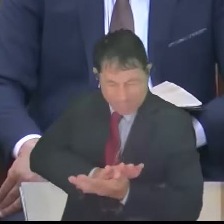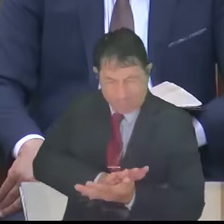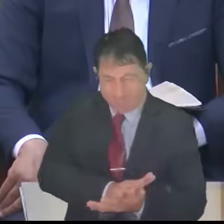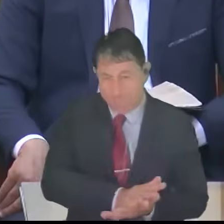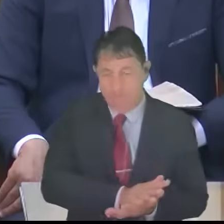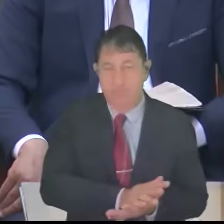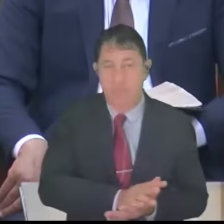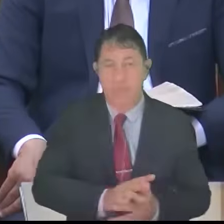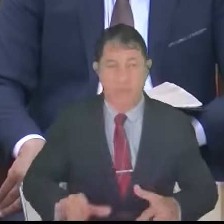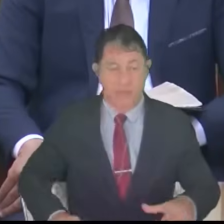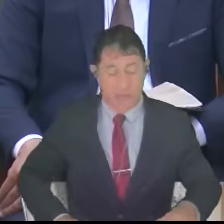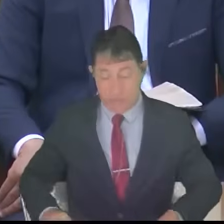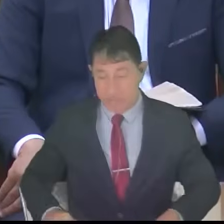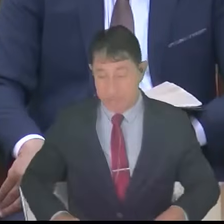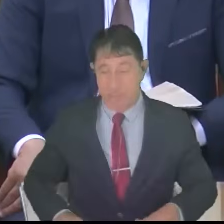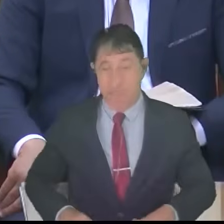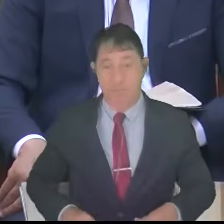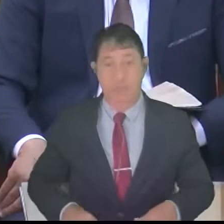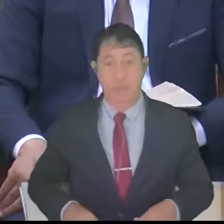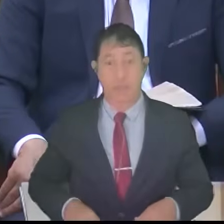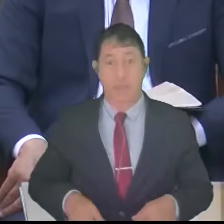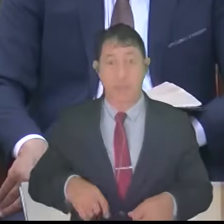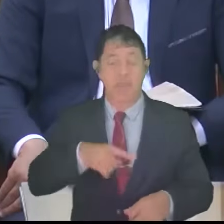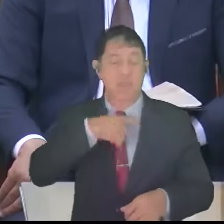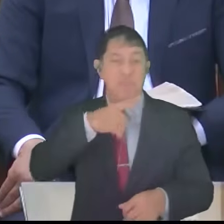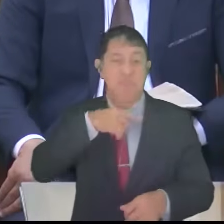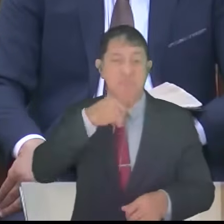aqueles 613